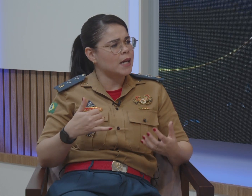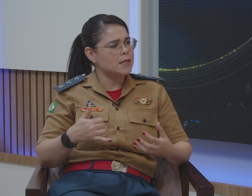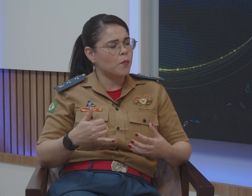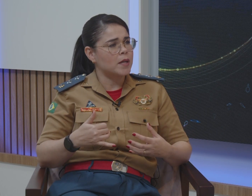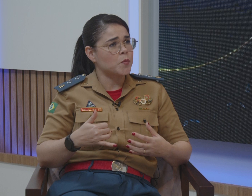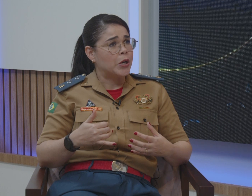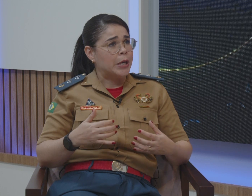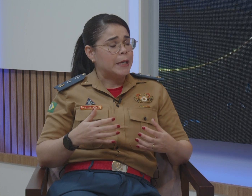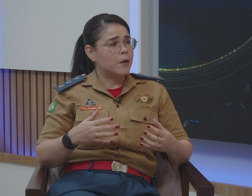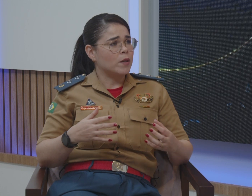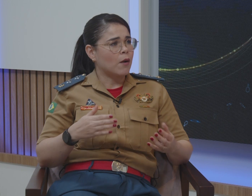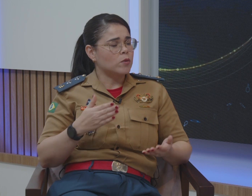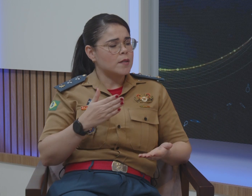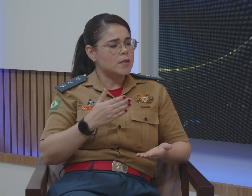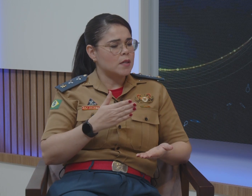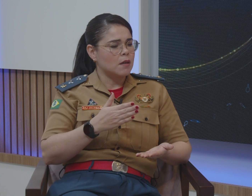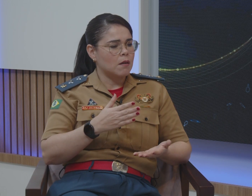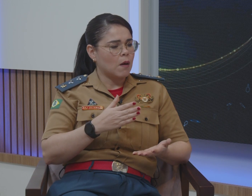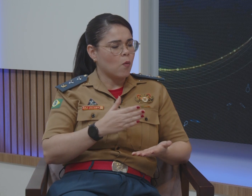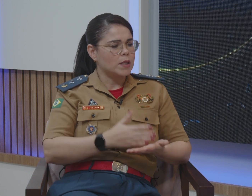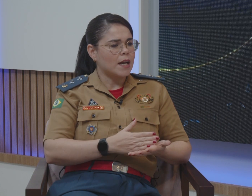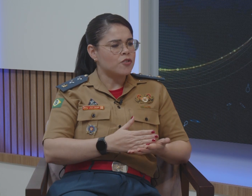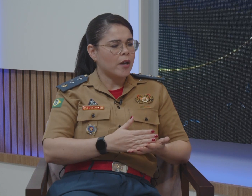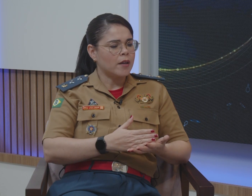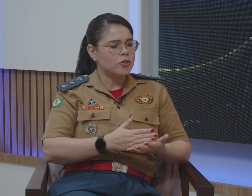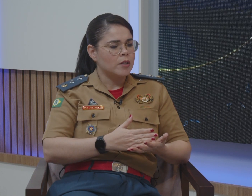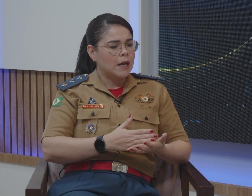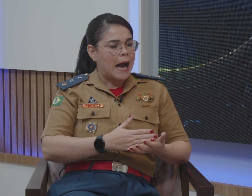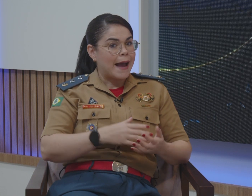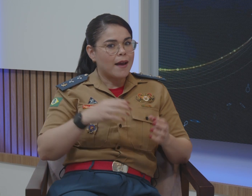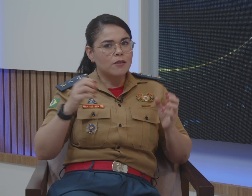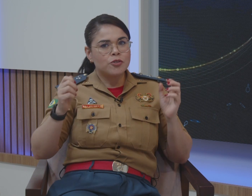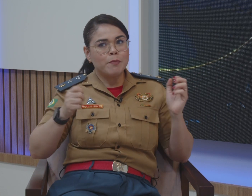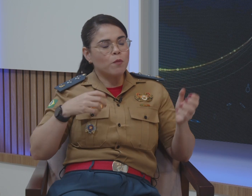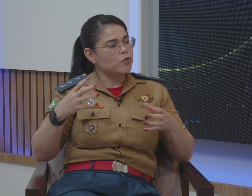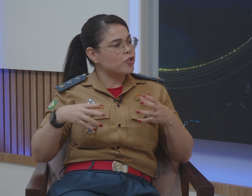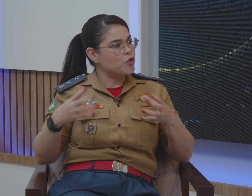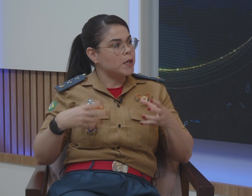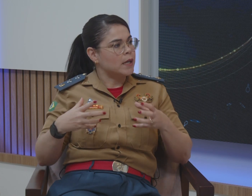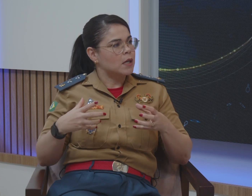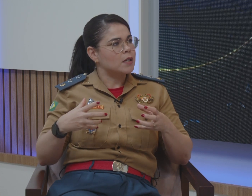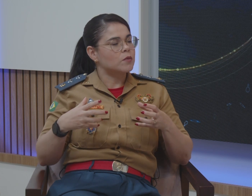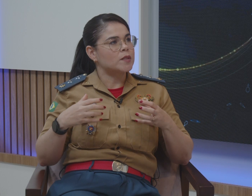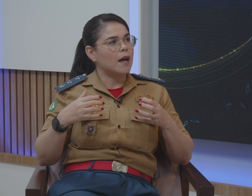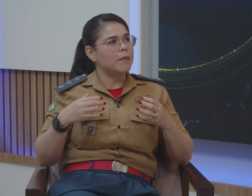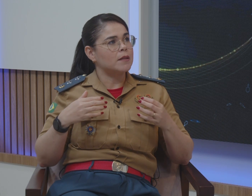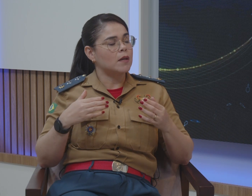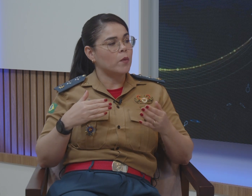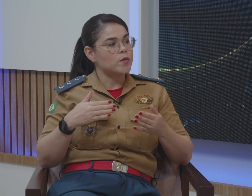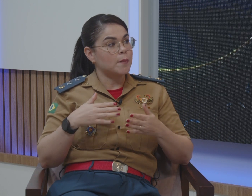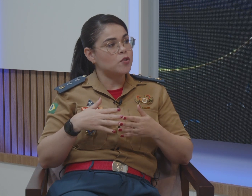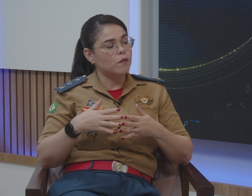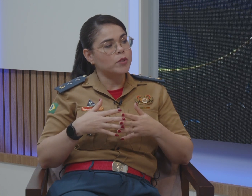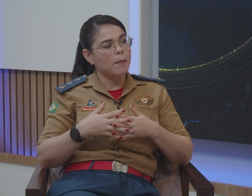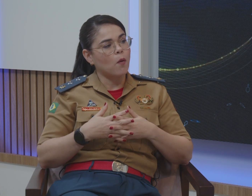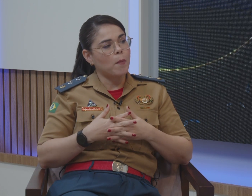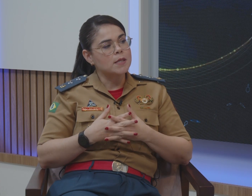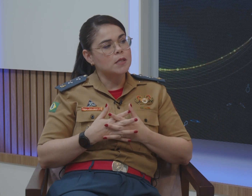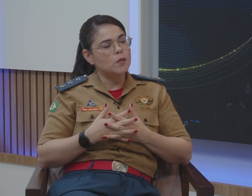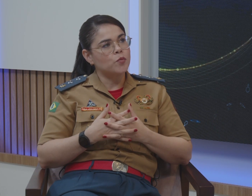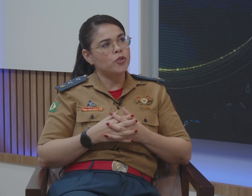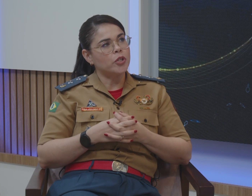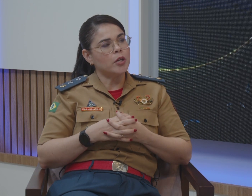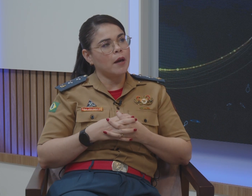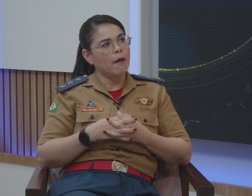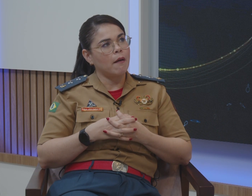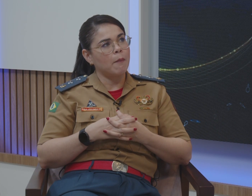mais ligação mesmo. E quando acontecia alguma tragédia, aí era meio mundo de gente me ligando, sabe? Então, eu sempre tive muita